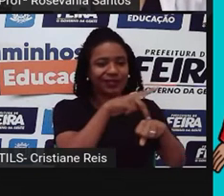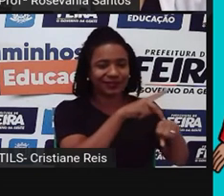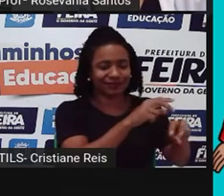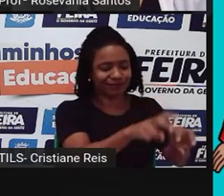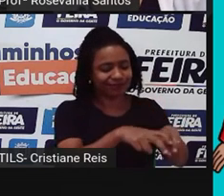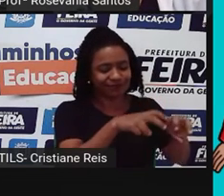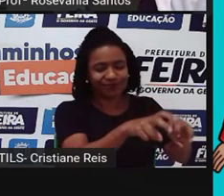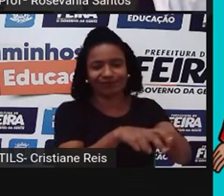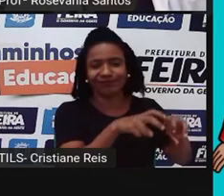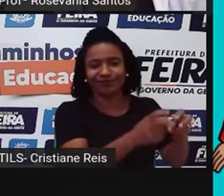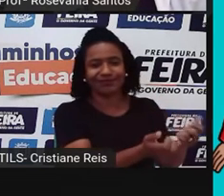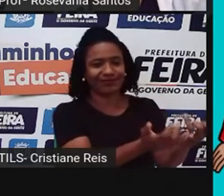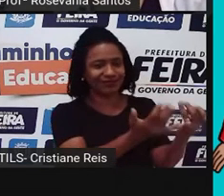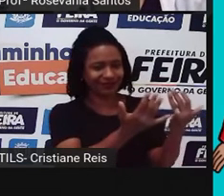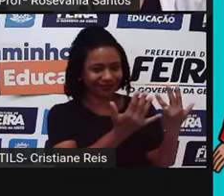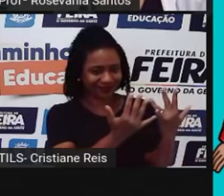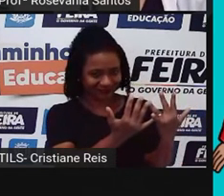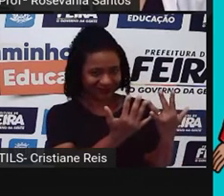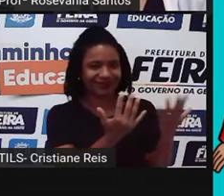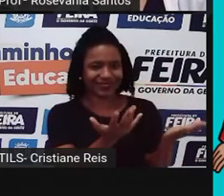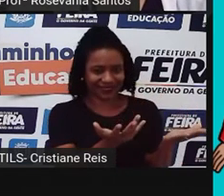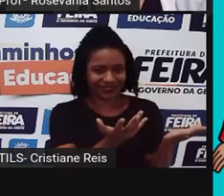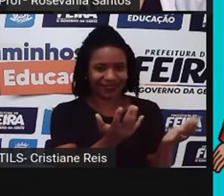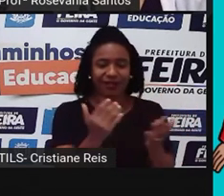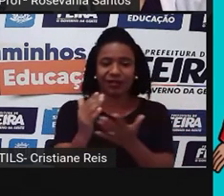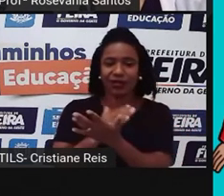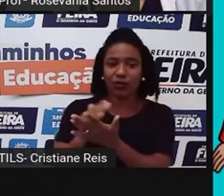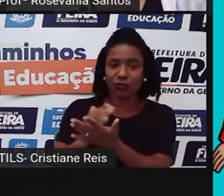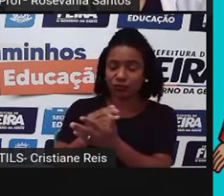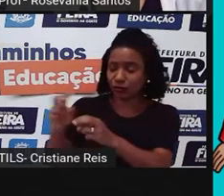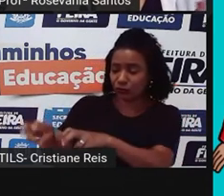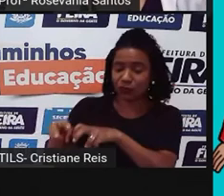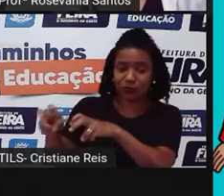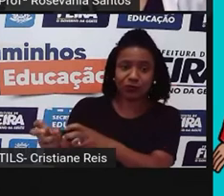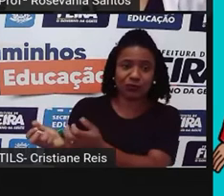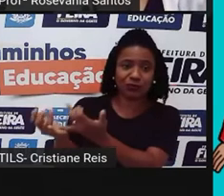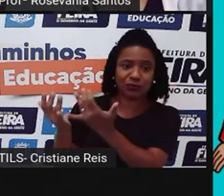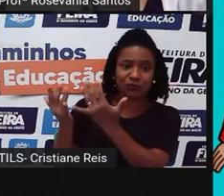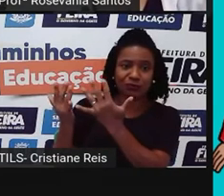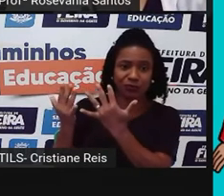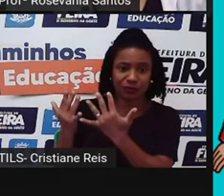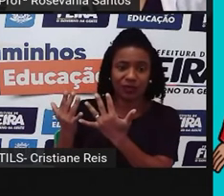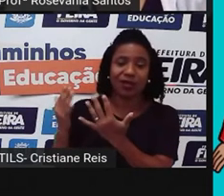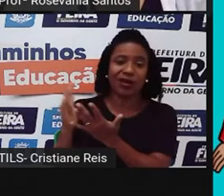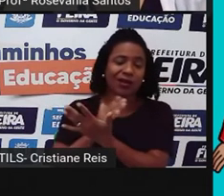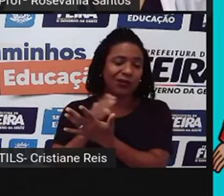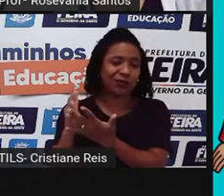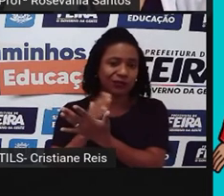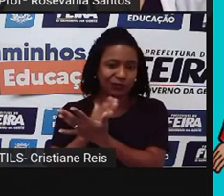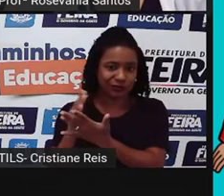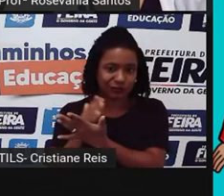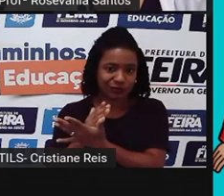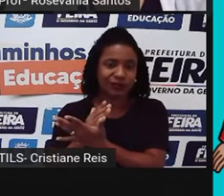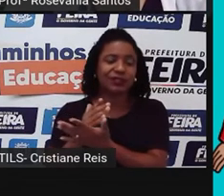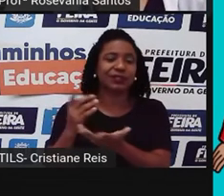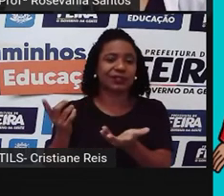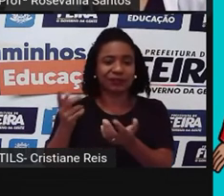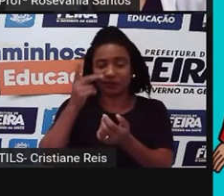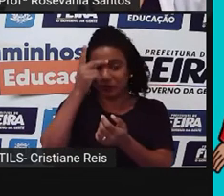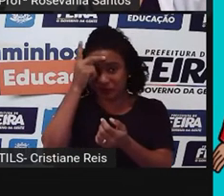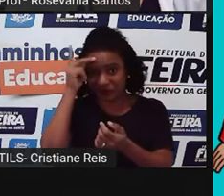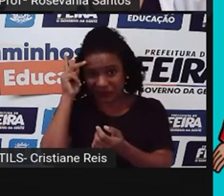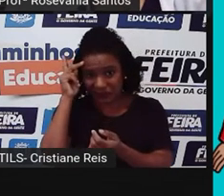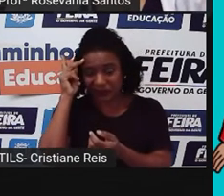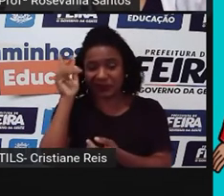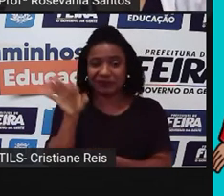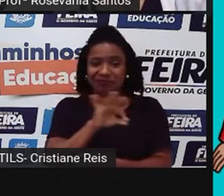são agrícolas e industrializados, e aí vai depender. Existem países que estão arrasados, né, pelas milícias, né, pelo